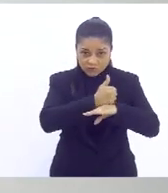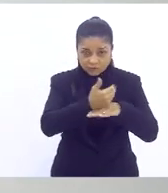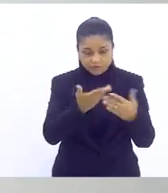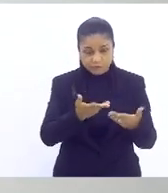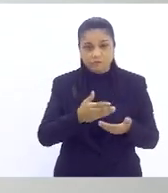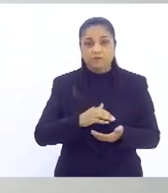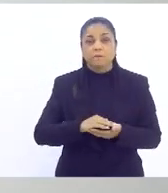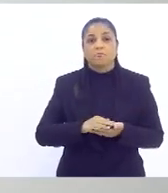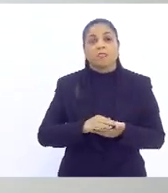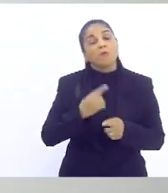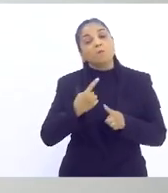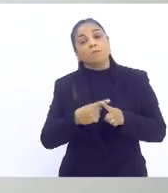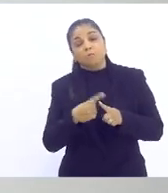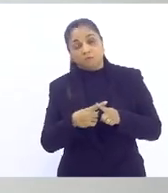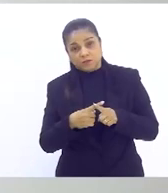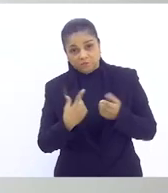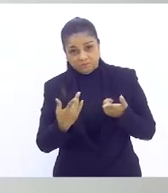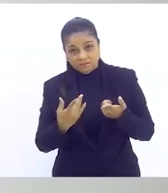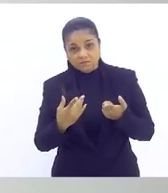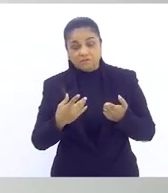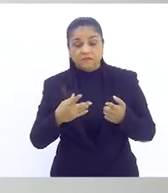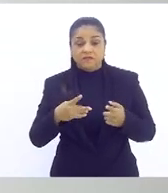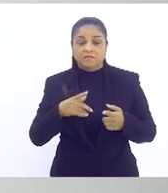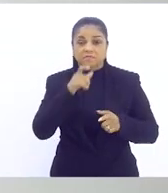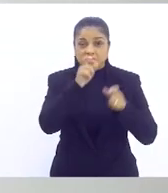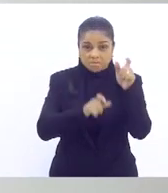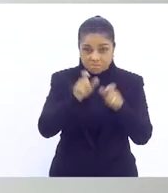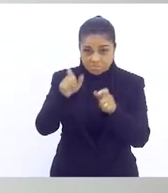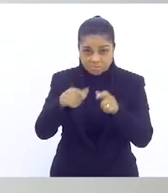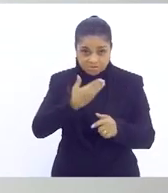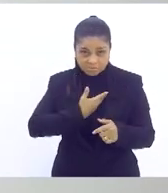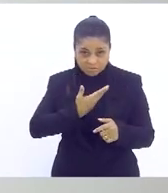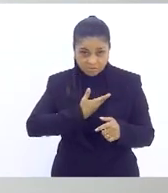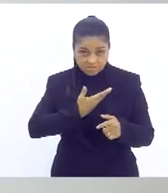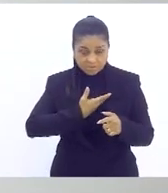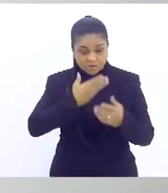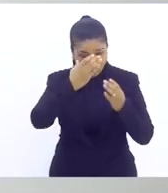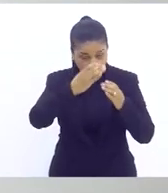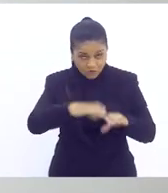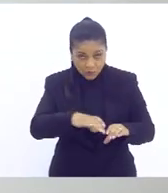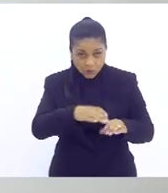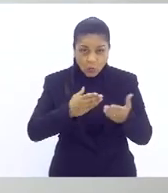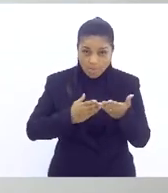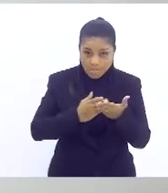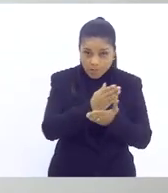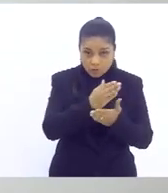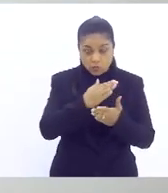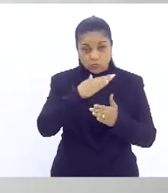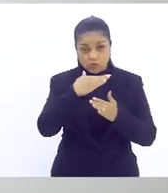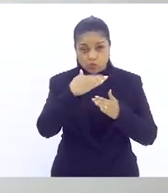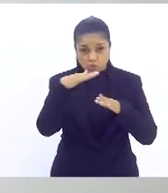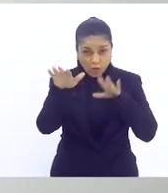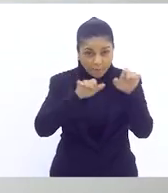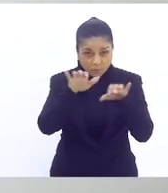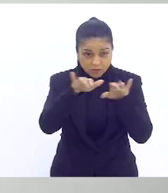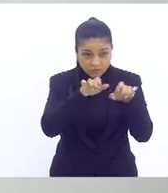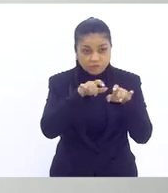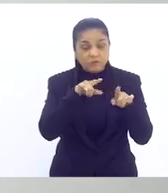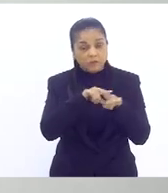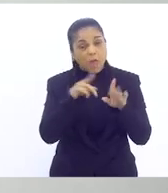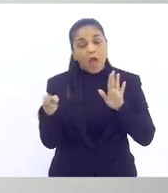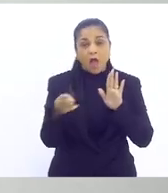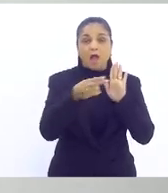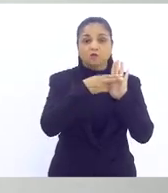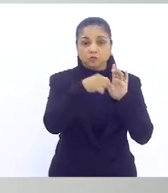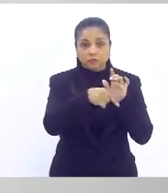E por que também porque muitos dos colegas né que estavam na primeira leva segunda de chamamento eles assumiram mas posteriormente